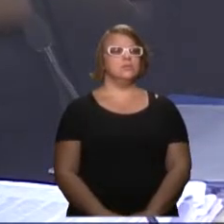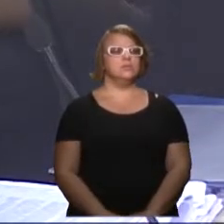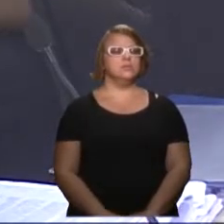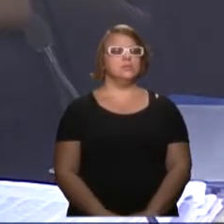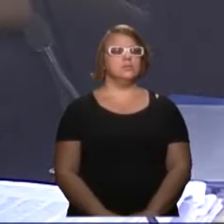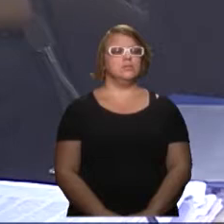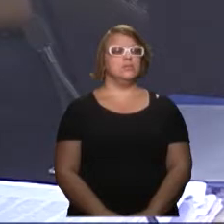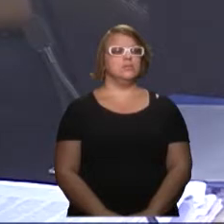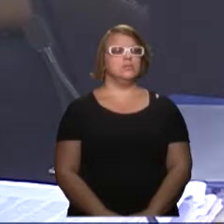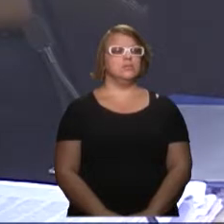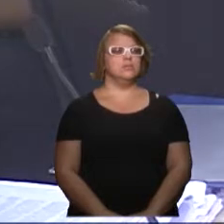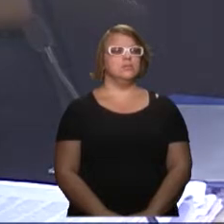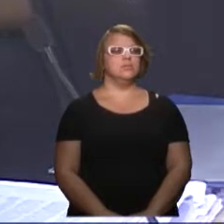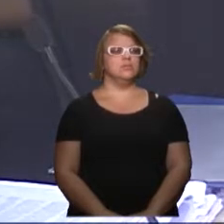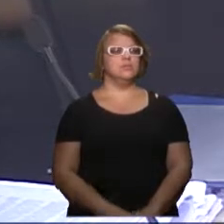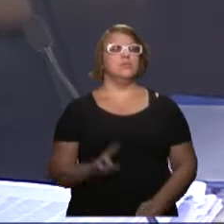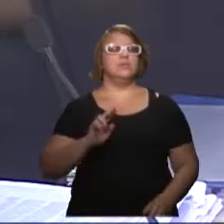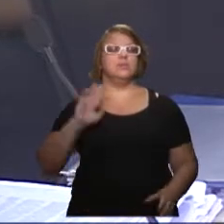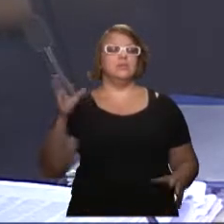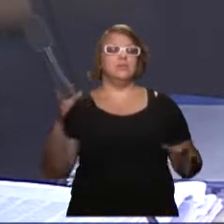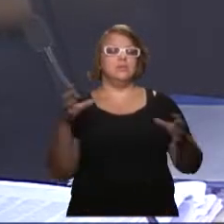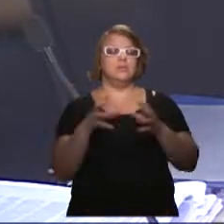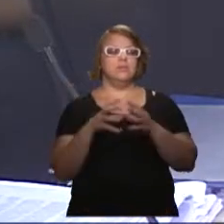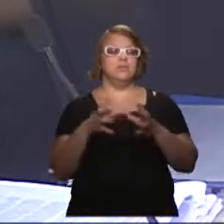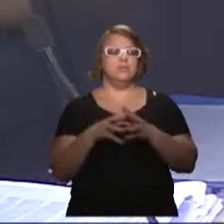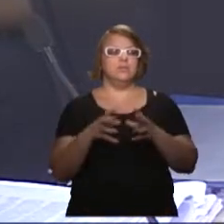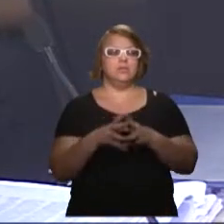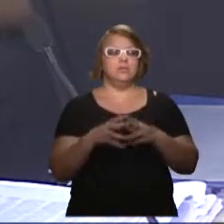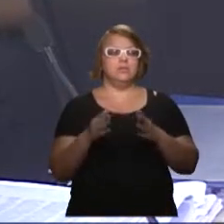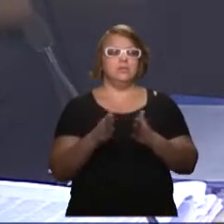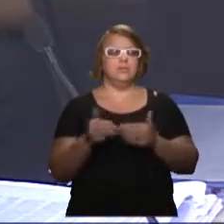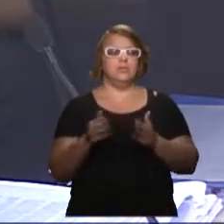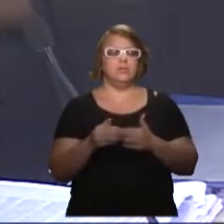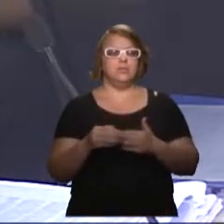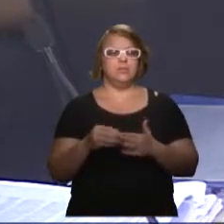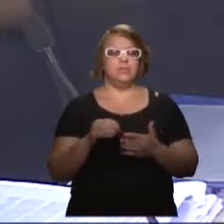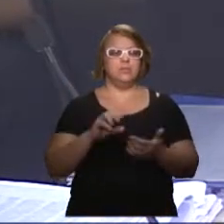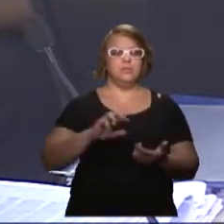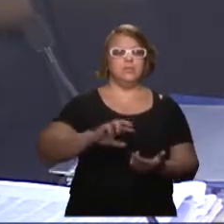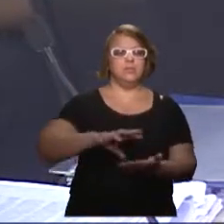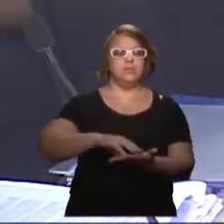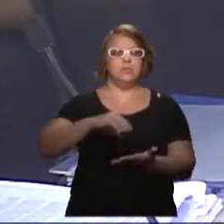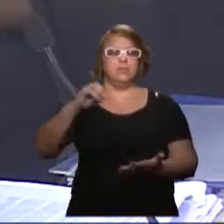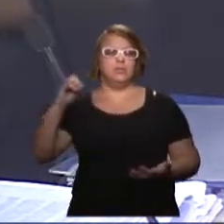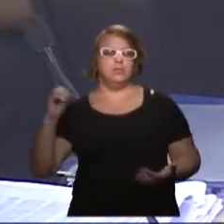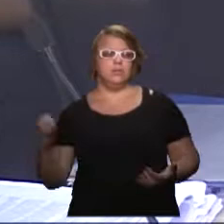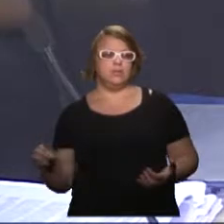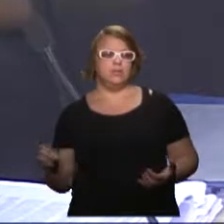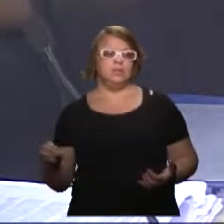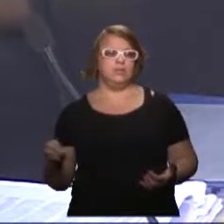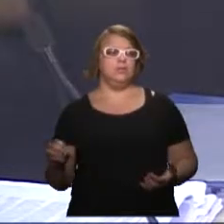nome da Comissão de Justiça e Redação a emenda de número 1. Do projeto,